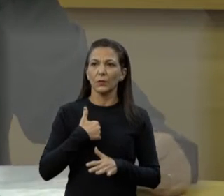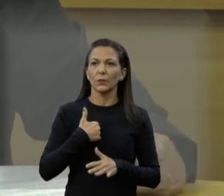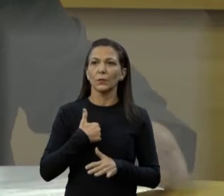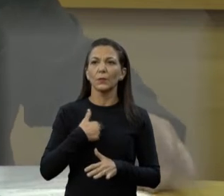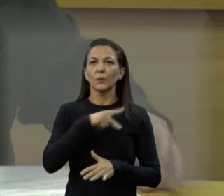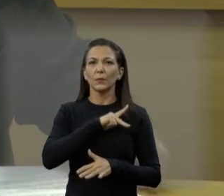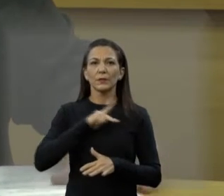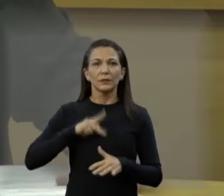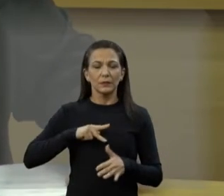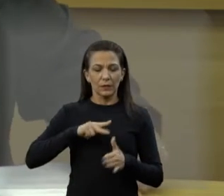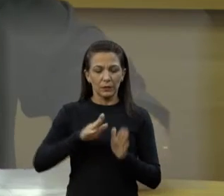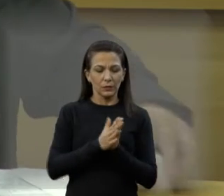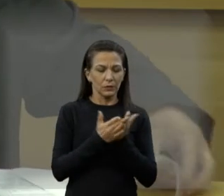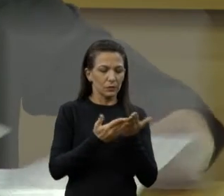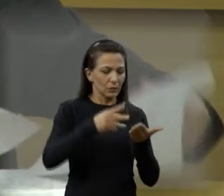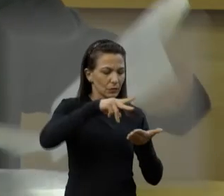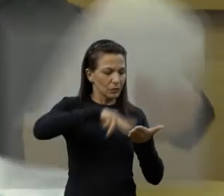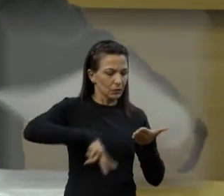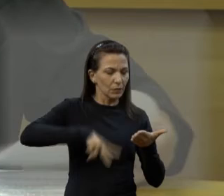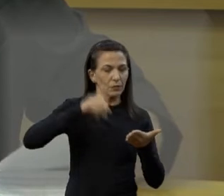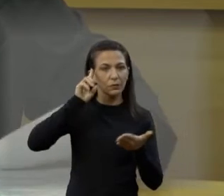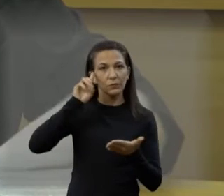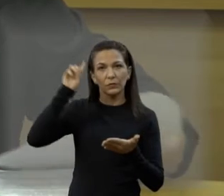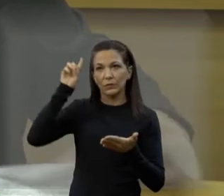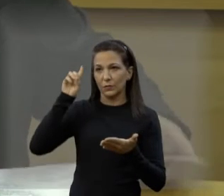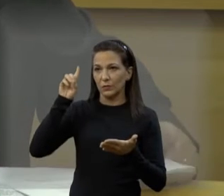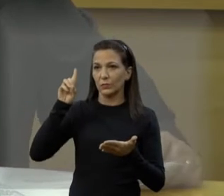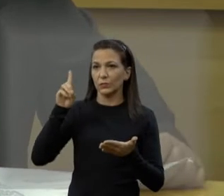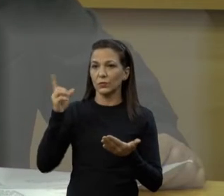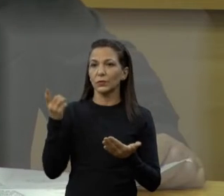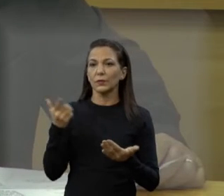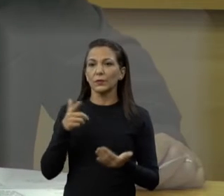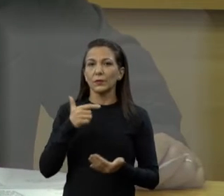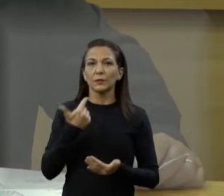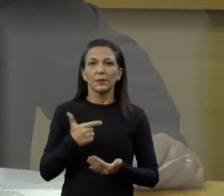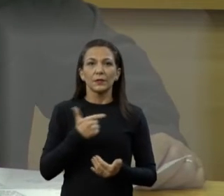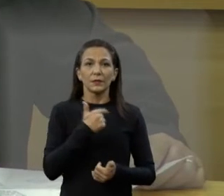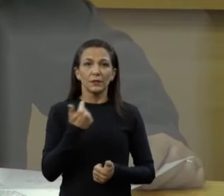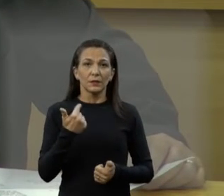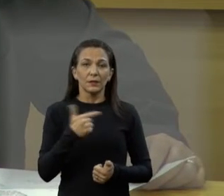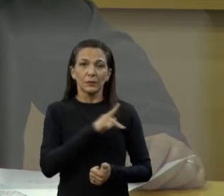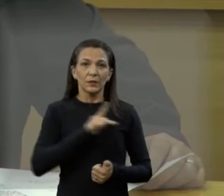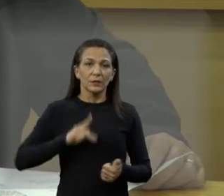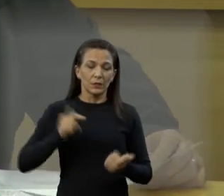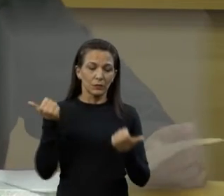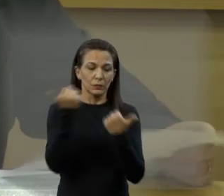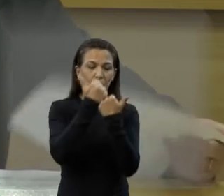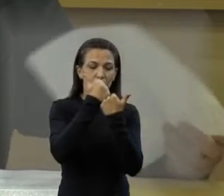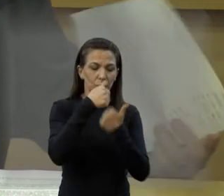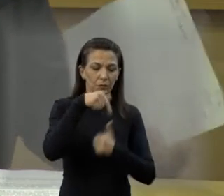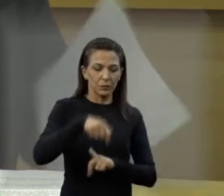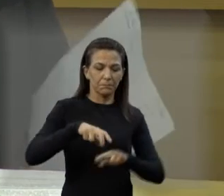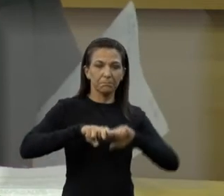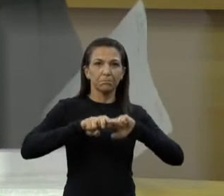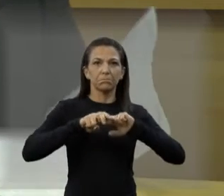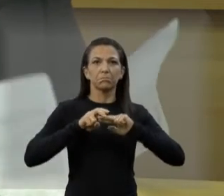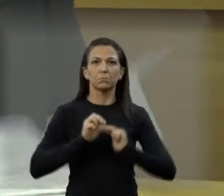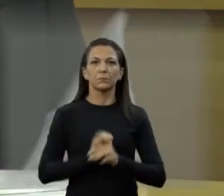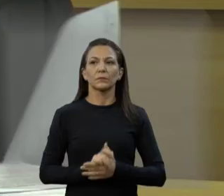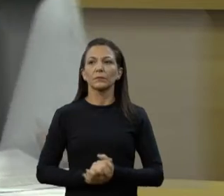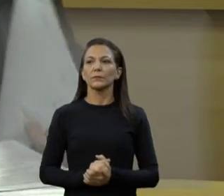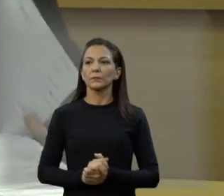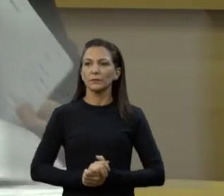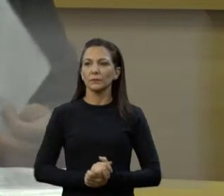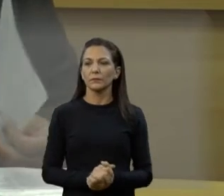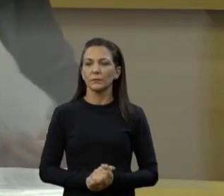da cama possa ler um trecho da Bíblia onde já peço a gentileza de nossa vice-presidenta Tainara Faria próximo dos trabalhos em